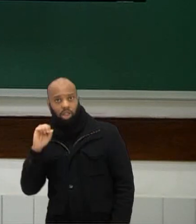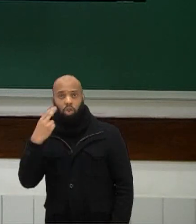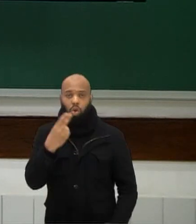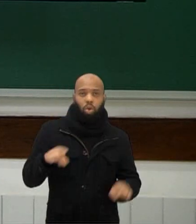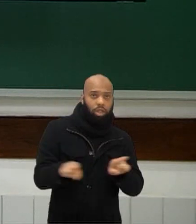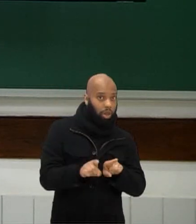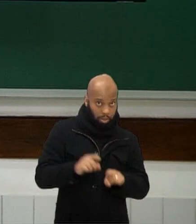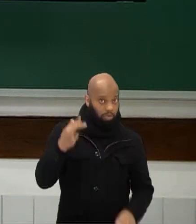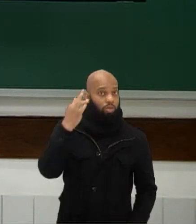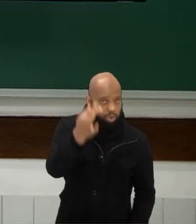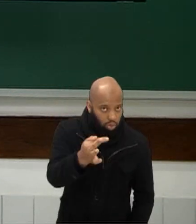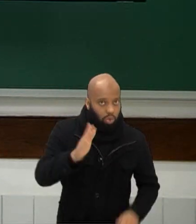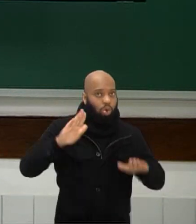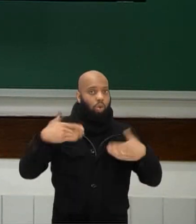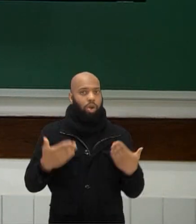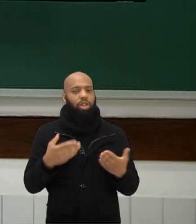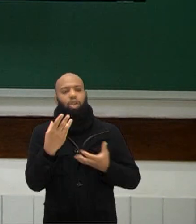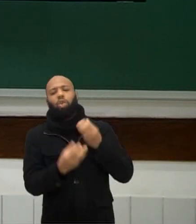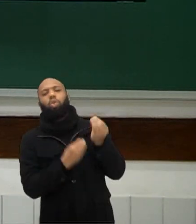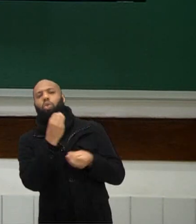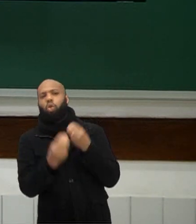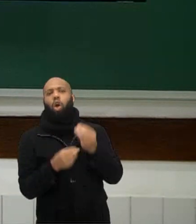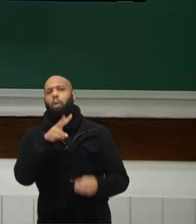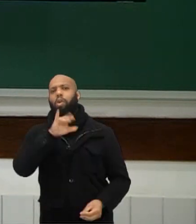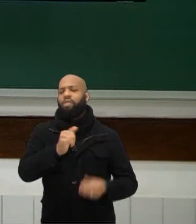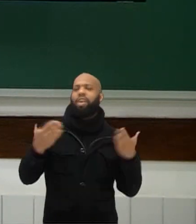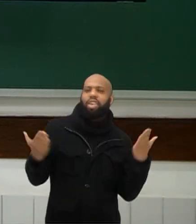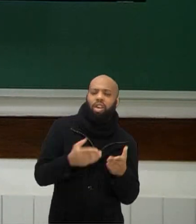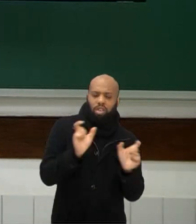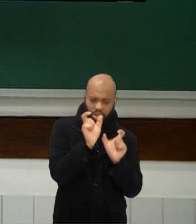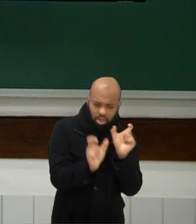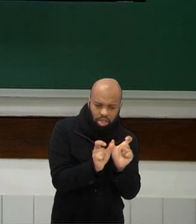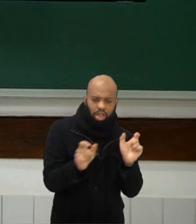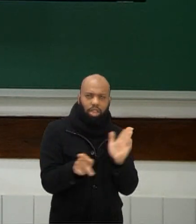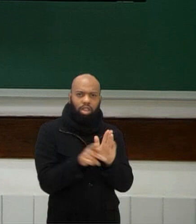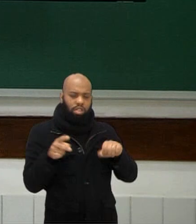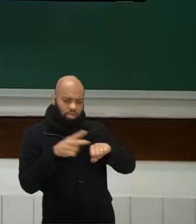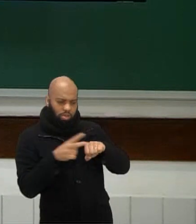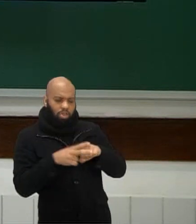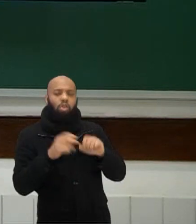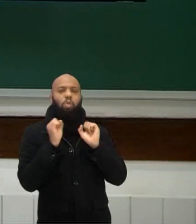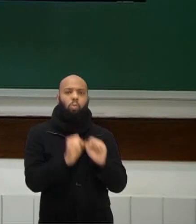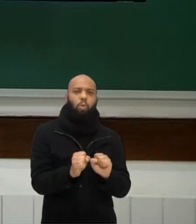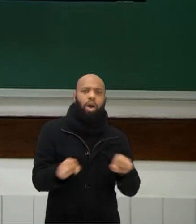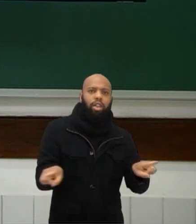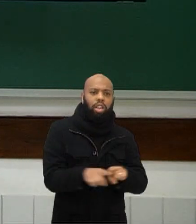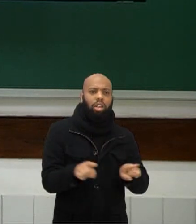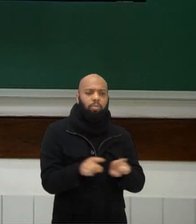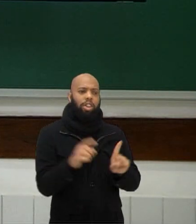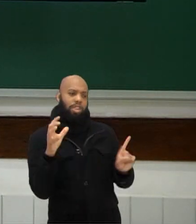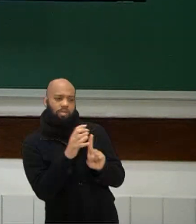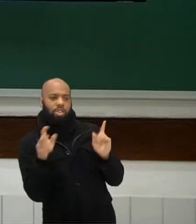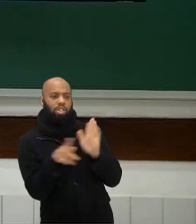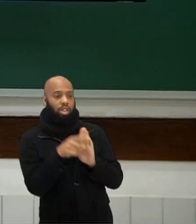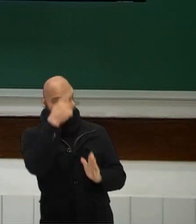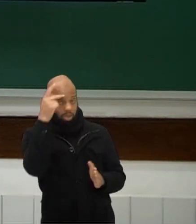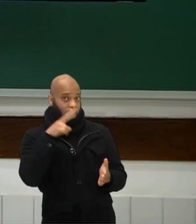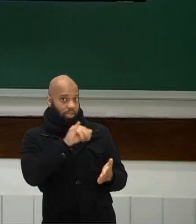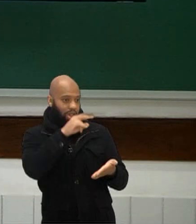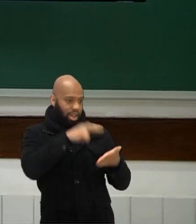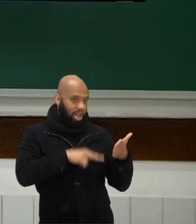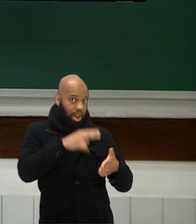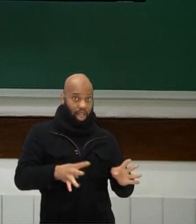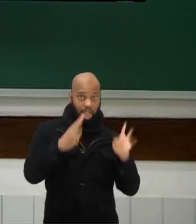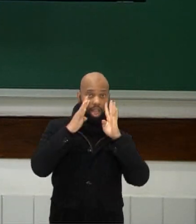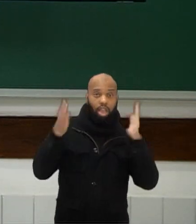ou futuro. Então, como que essa conjugação ali, ela pode interferir na interpretação? Prestem